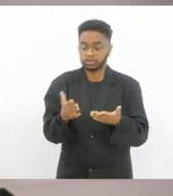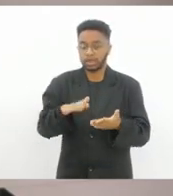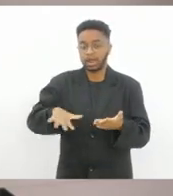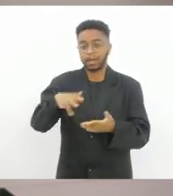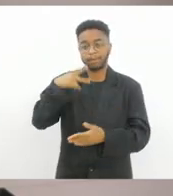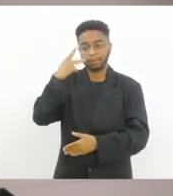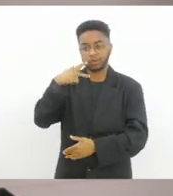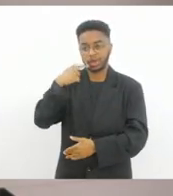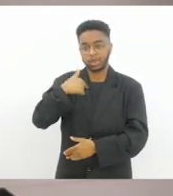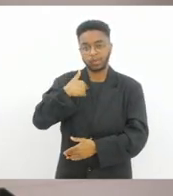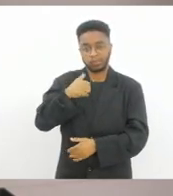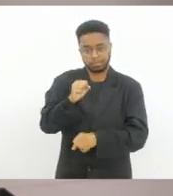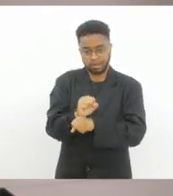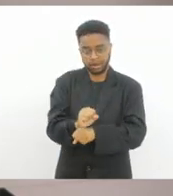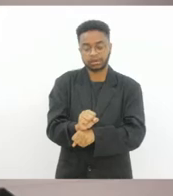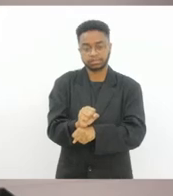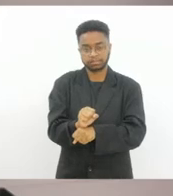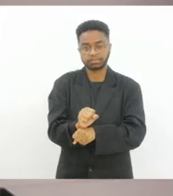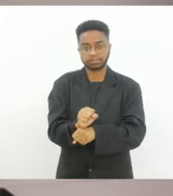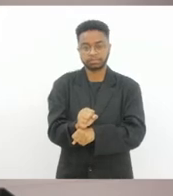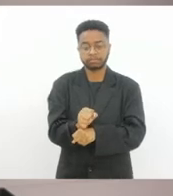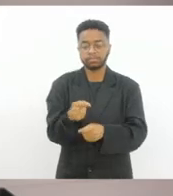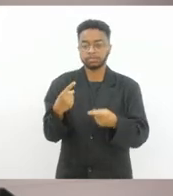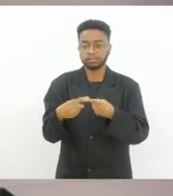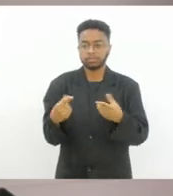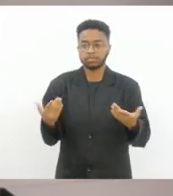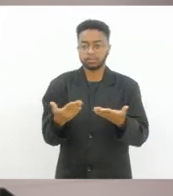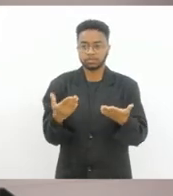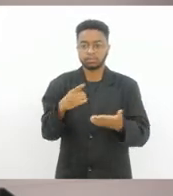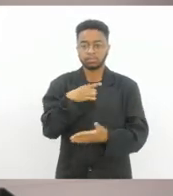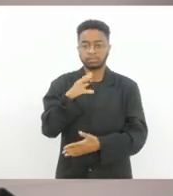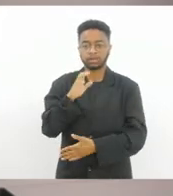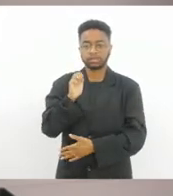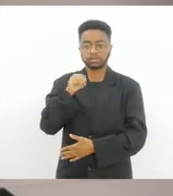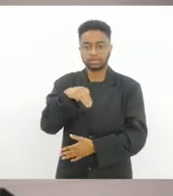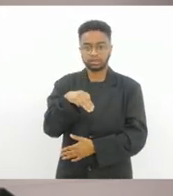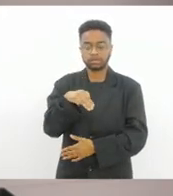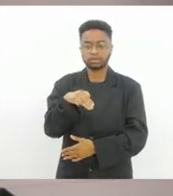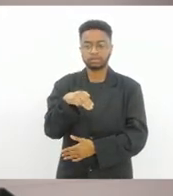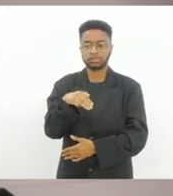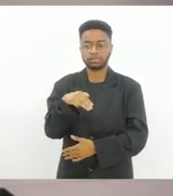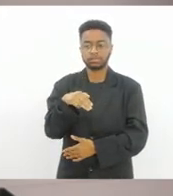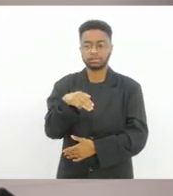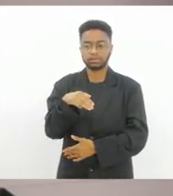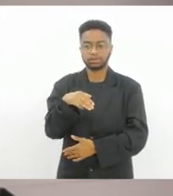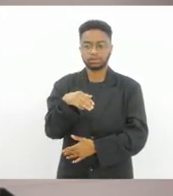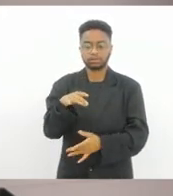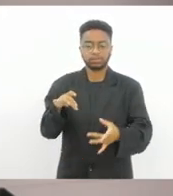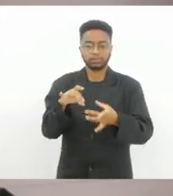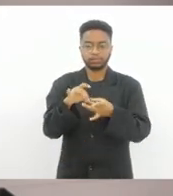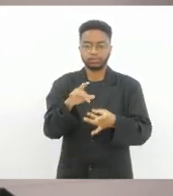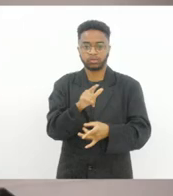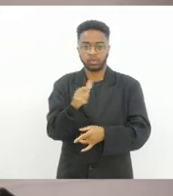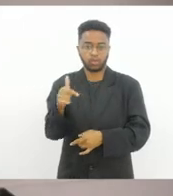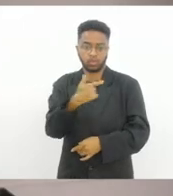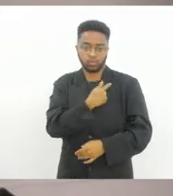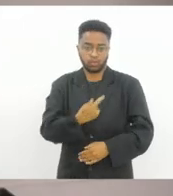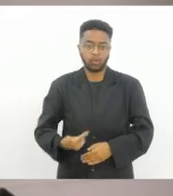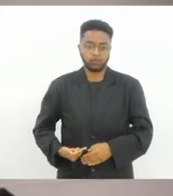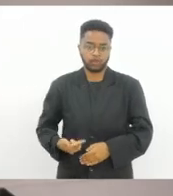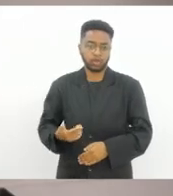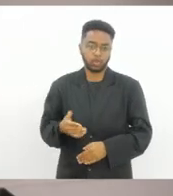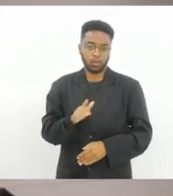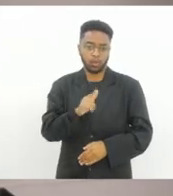eu não sou mais, né? Hoje a gente tem lá um CEAM de um governo anterior,